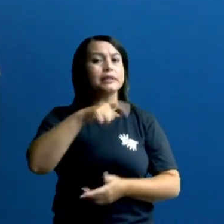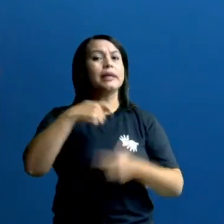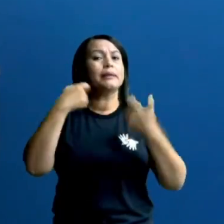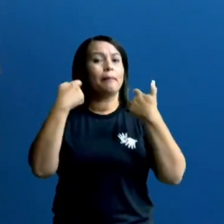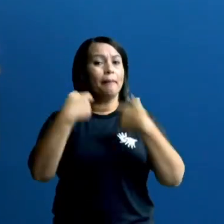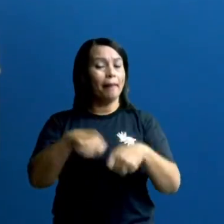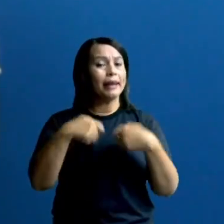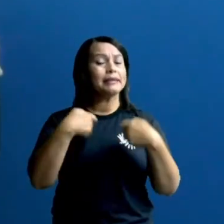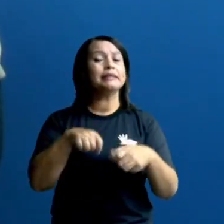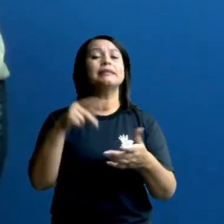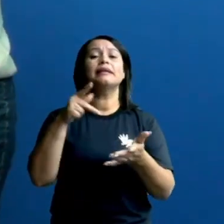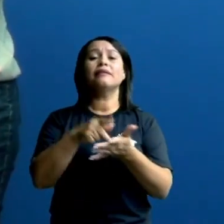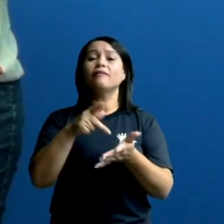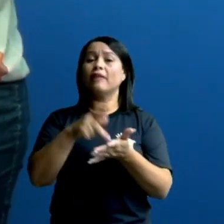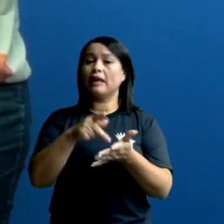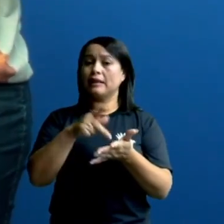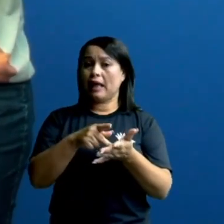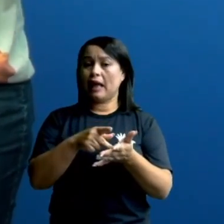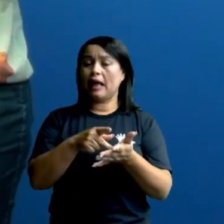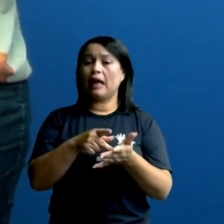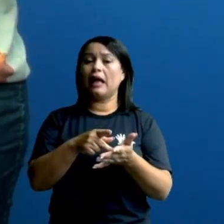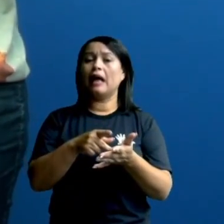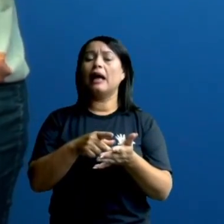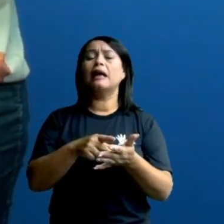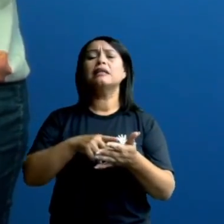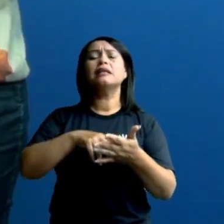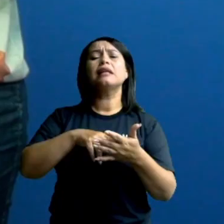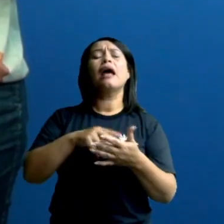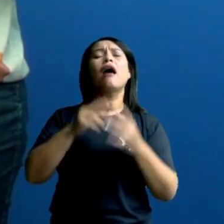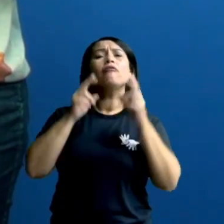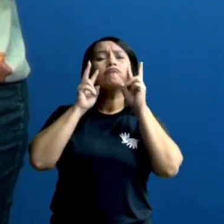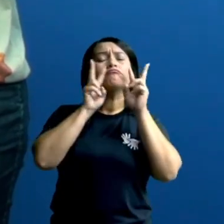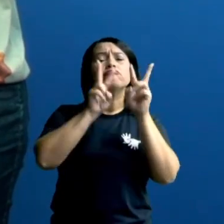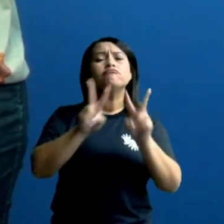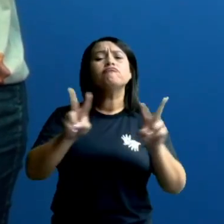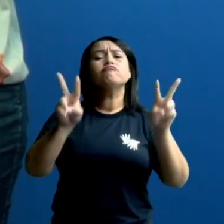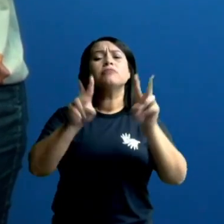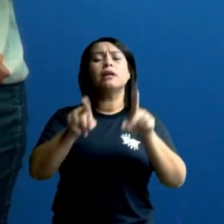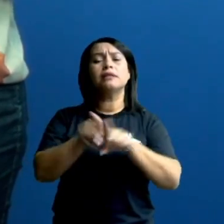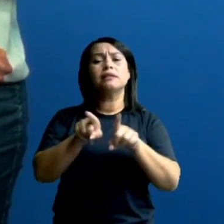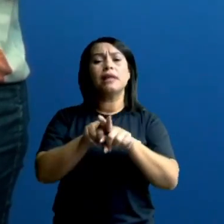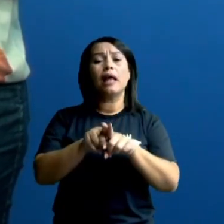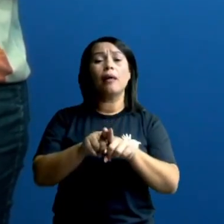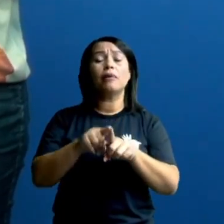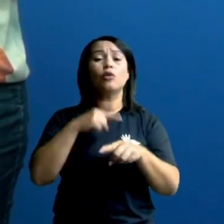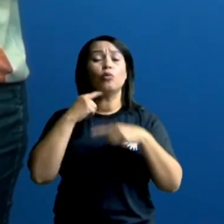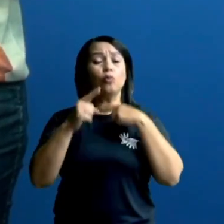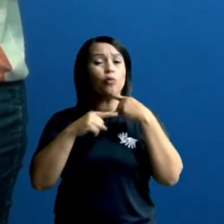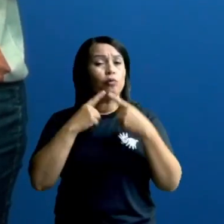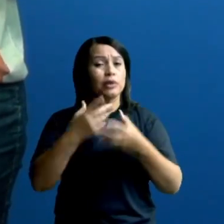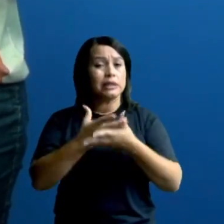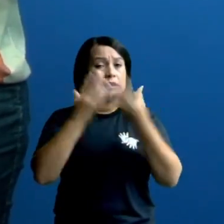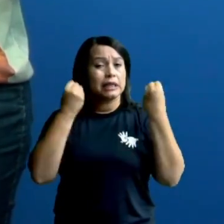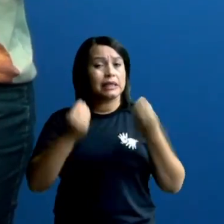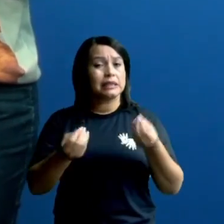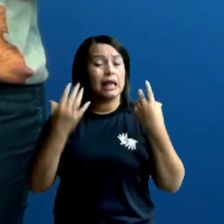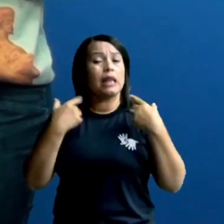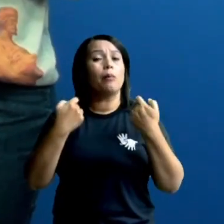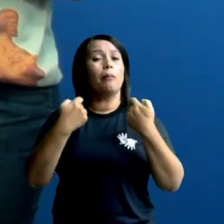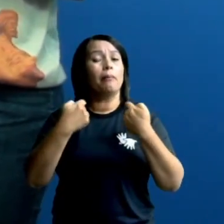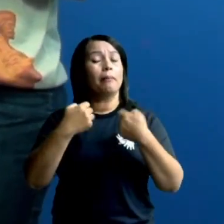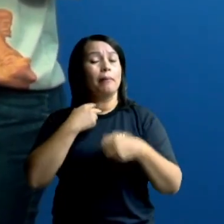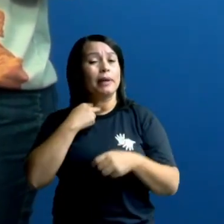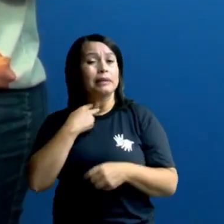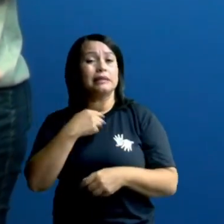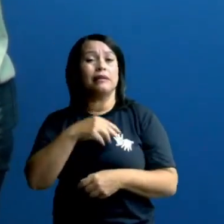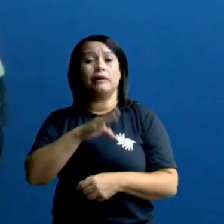precisam realmente voltar várias vezes e assistir sempre que possível para tirar todas as dúvidas, certo? E ela vai servir de